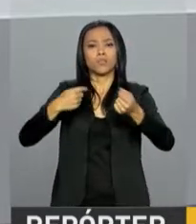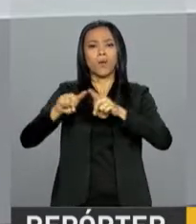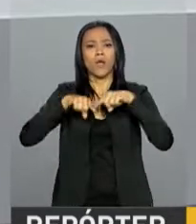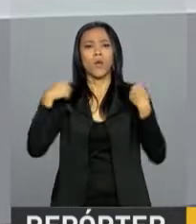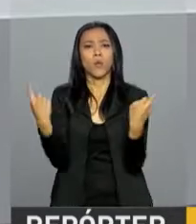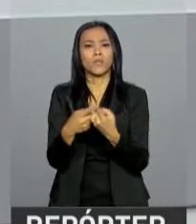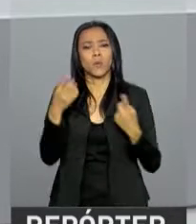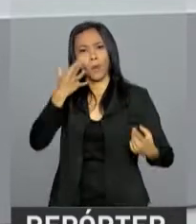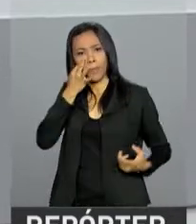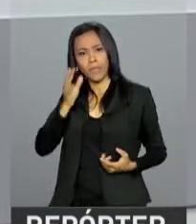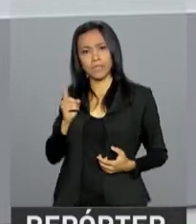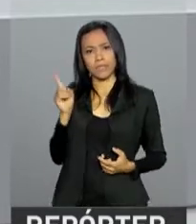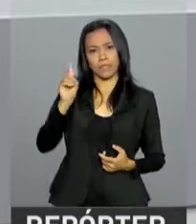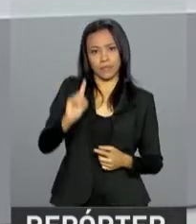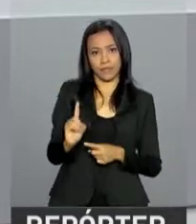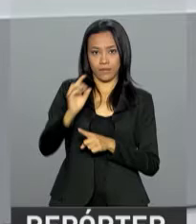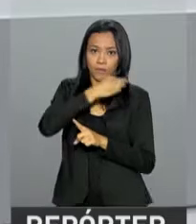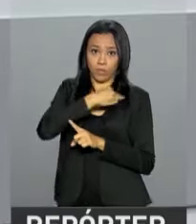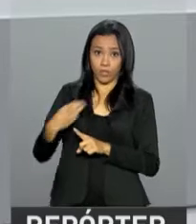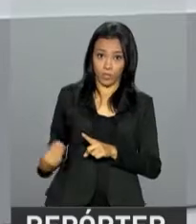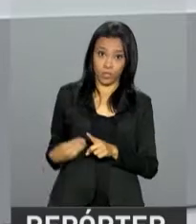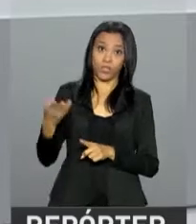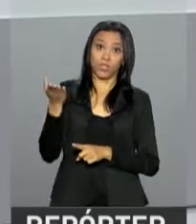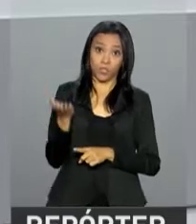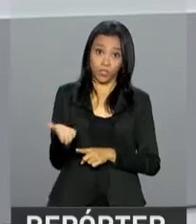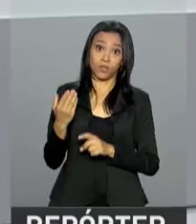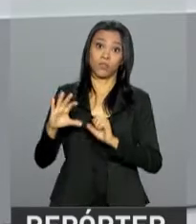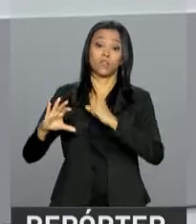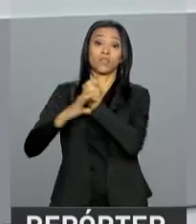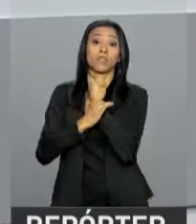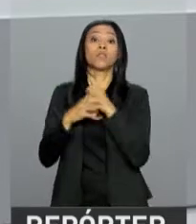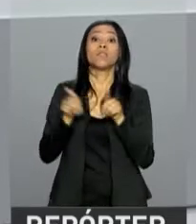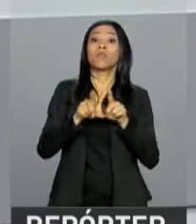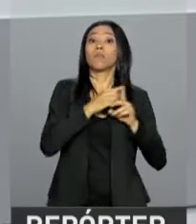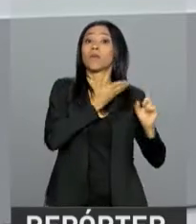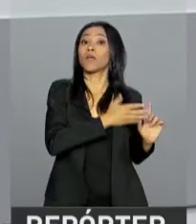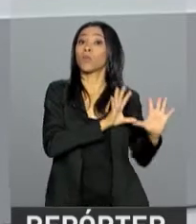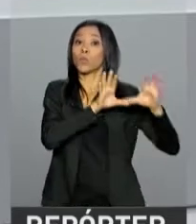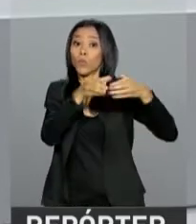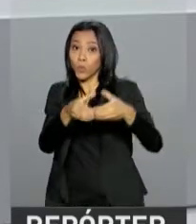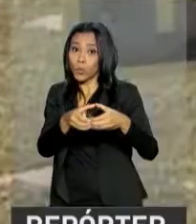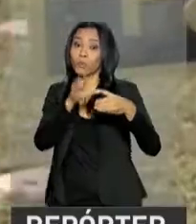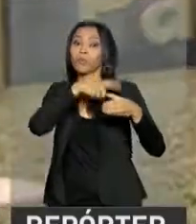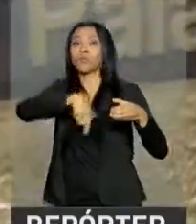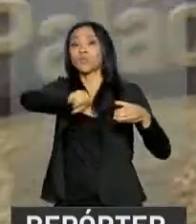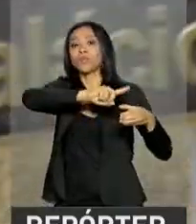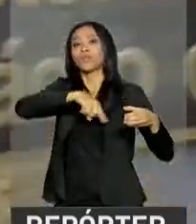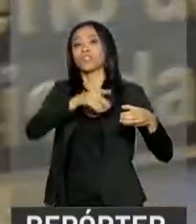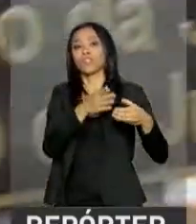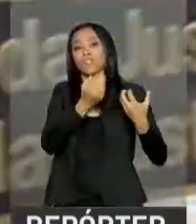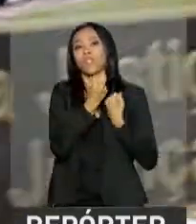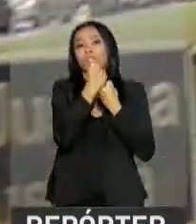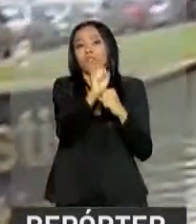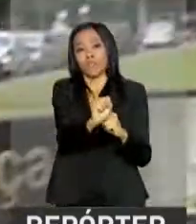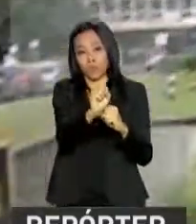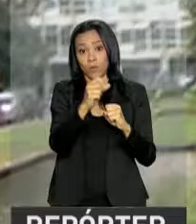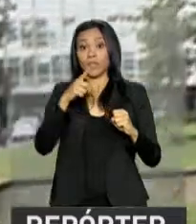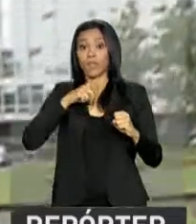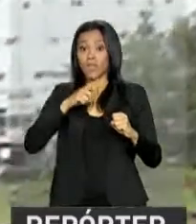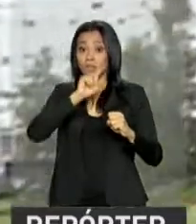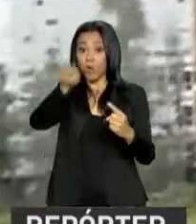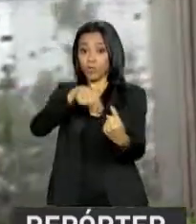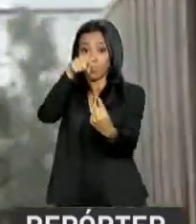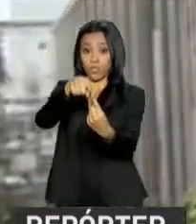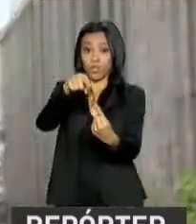ministro Raul Jungmann e representantes do Colégio de Defensores Públicos Federais. O encontro foi no Ministério da Justiça e teve como